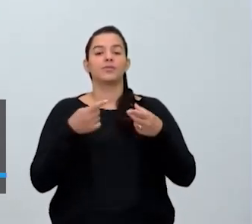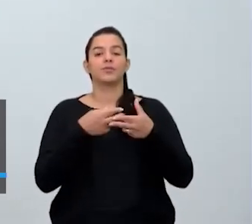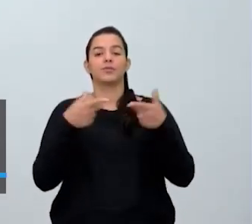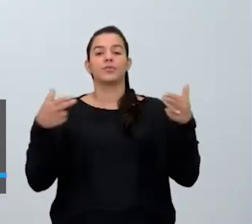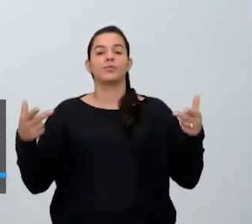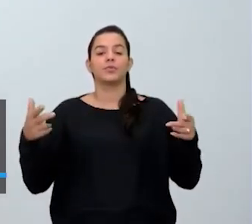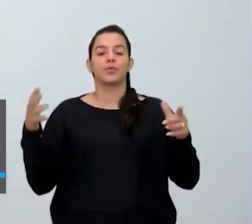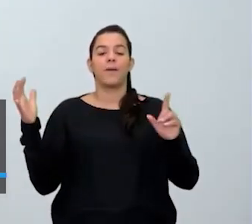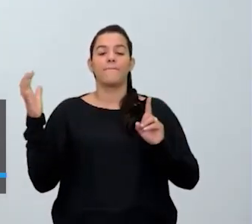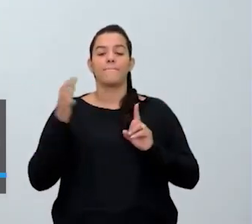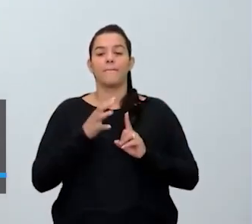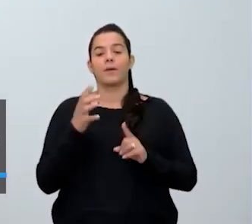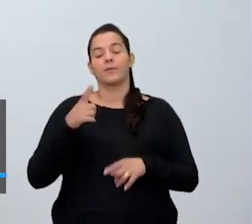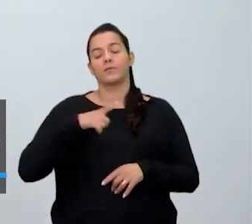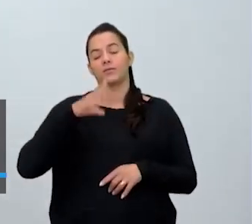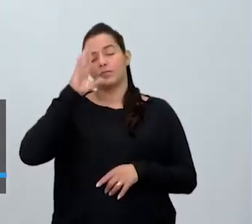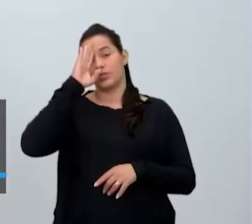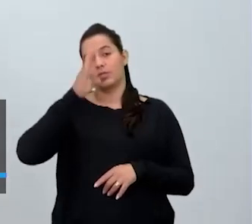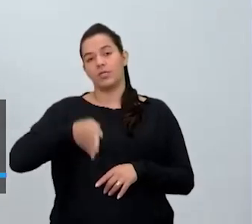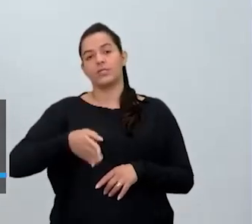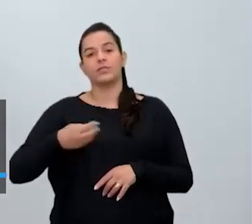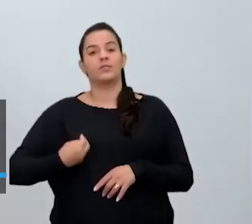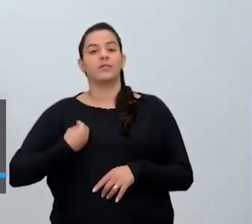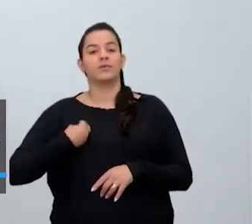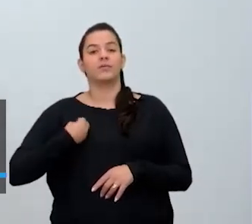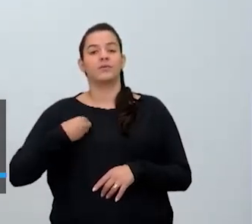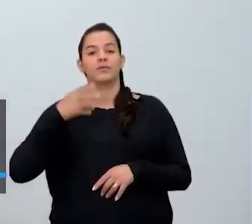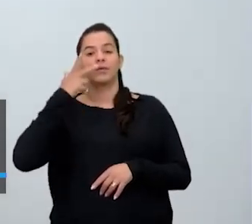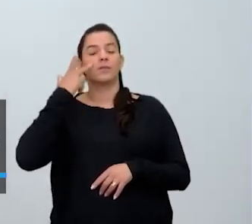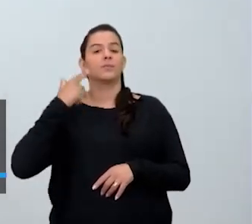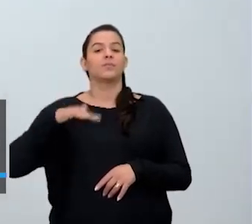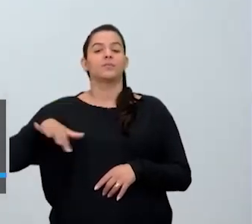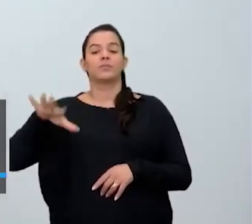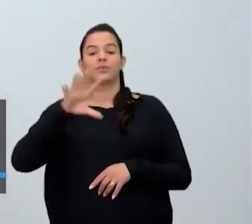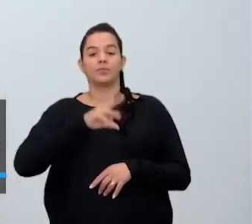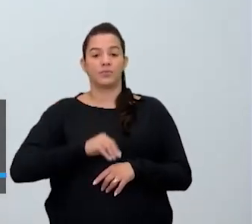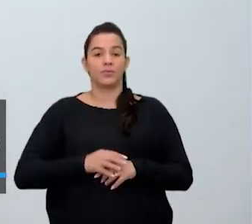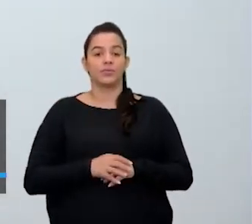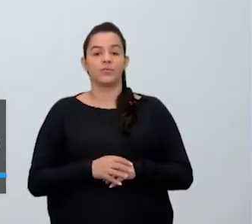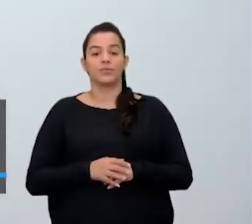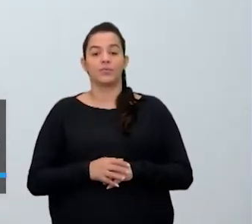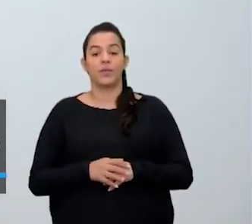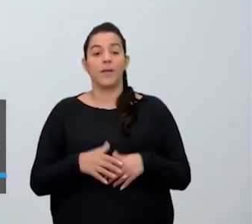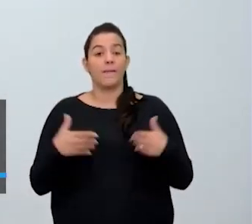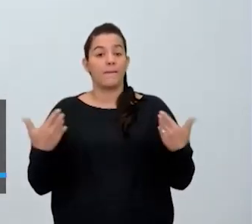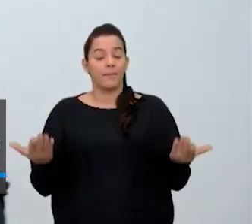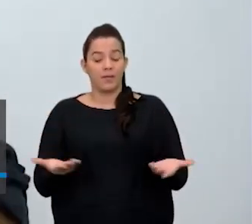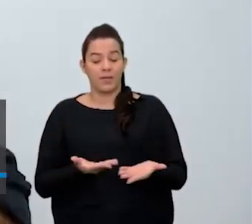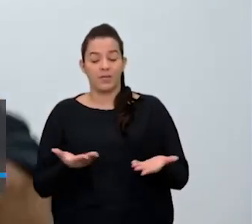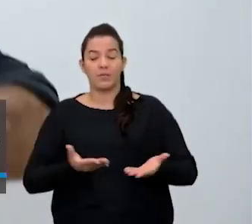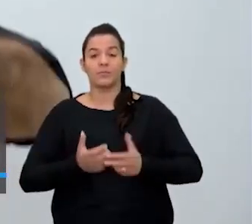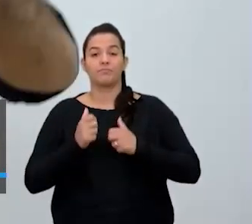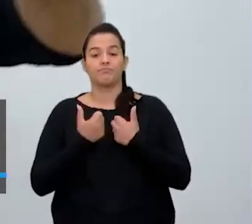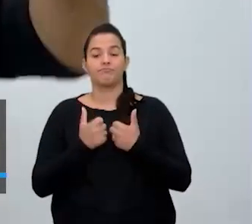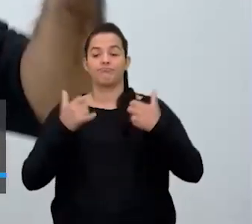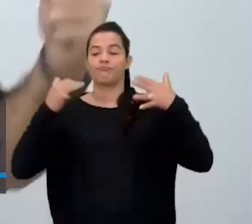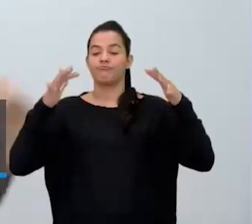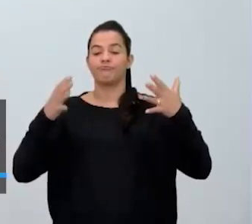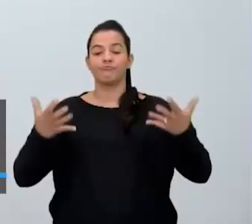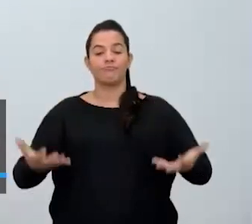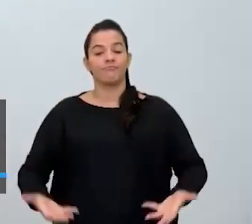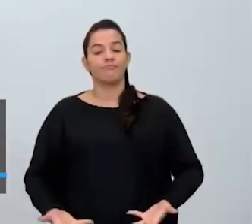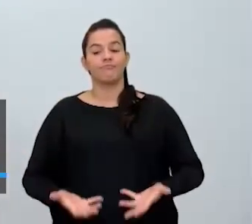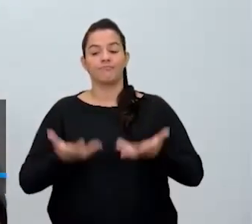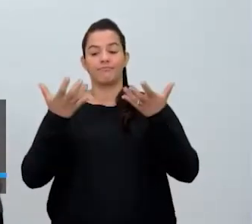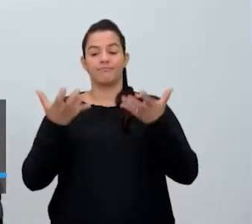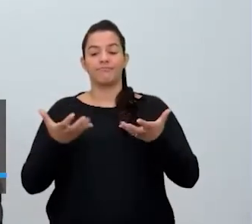diretamente a vida das pessoas. E para copilotar, abrilhantar,